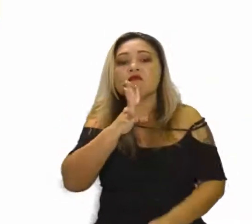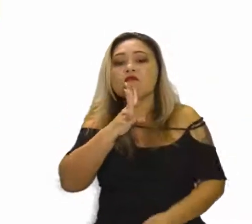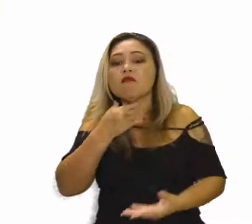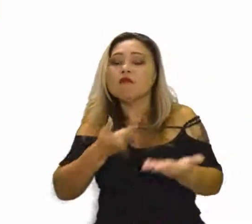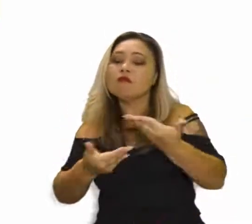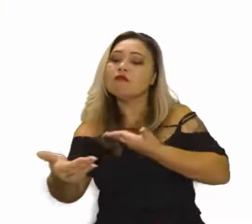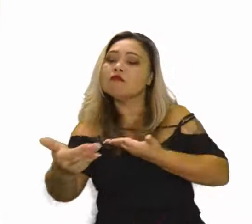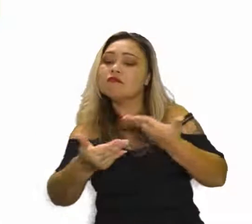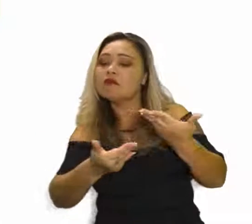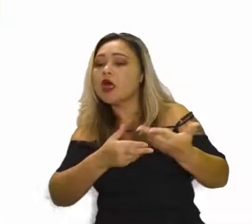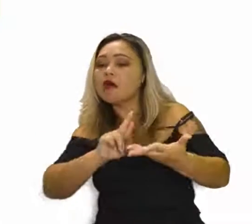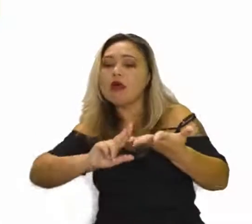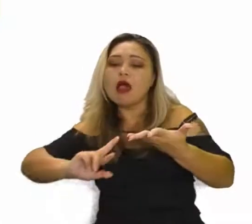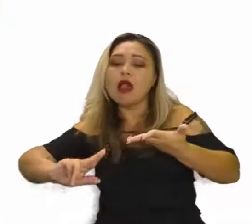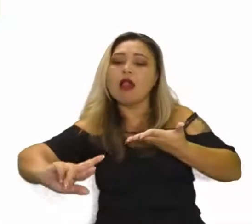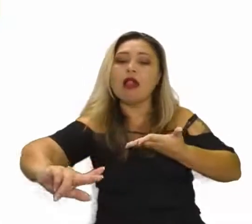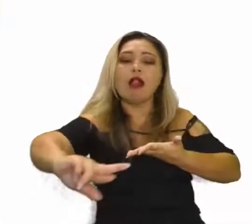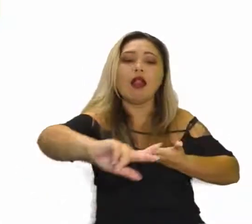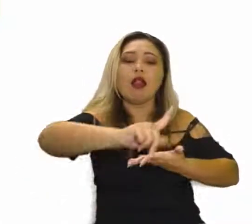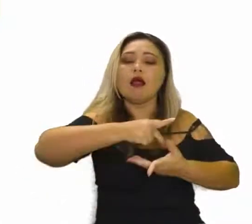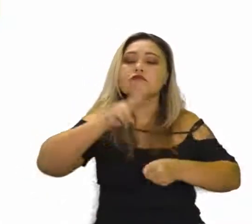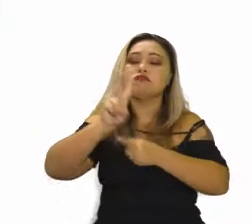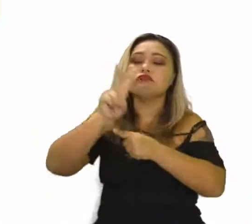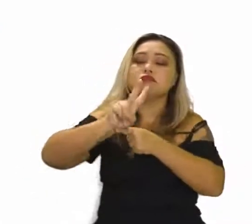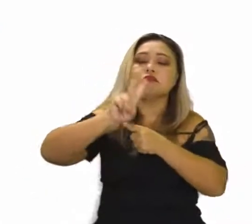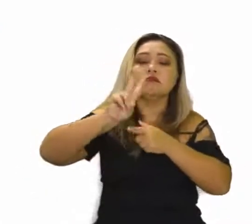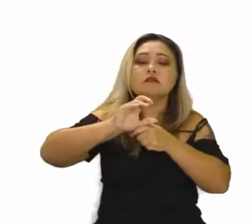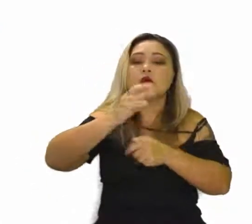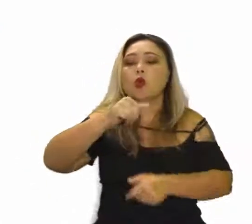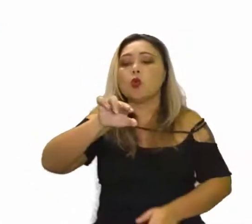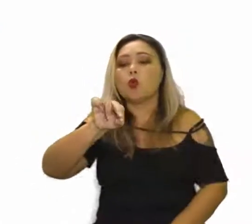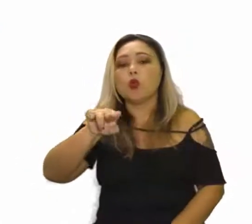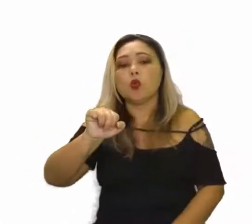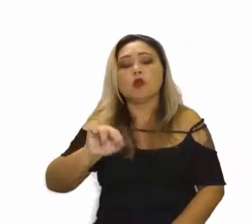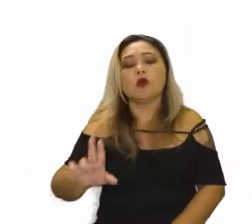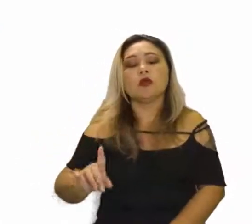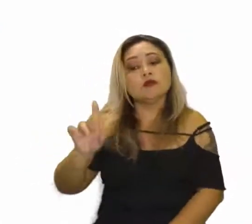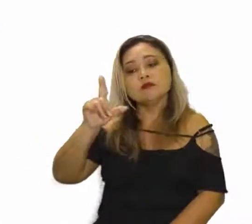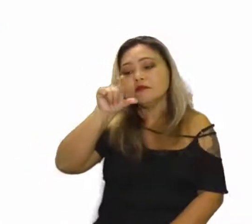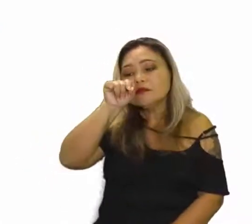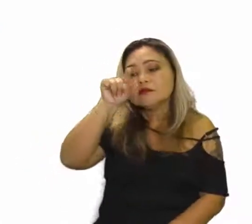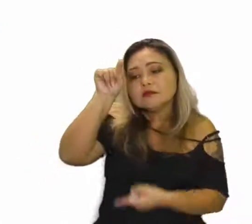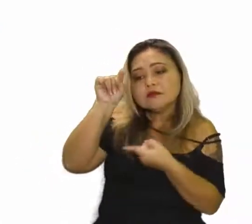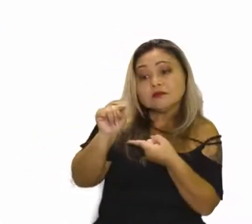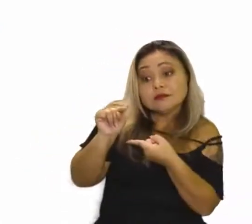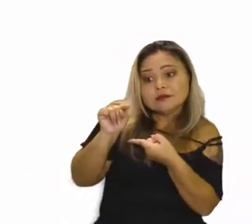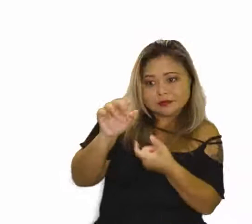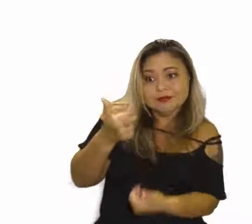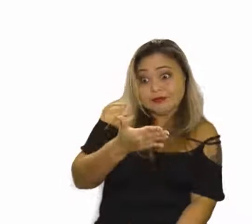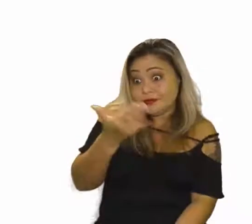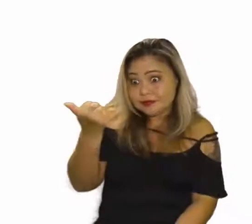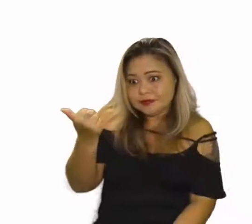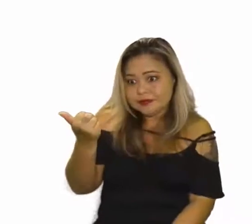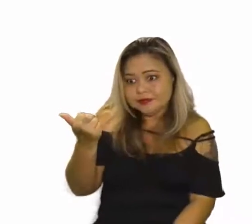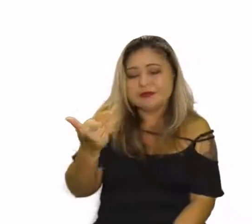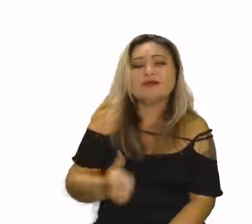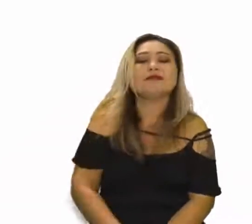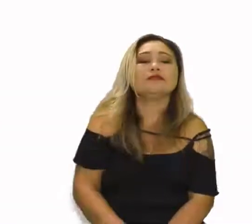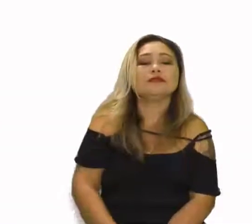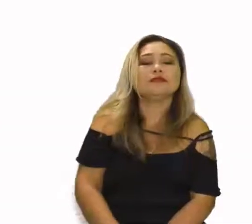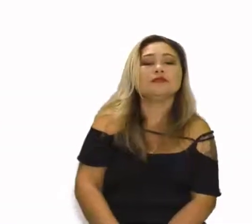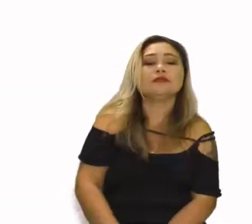o mercado diversificado para a criação dessas codornas, né? E aí, ó, vamos começar?